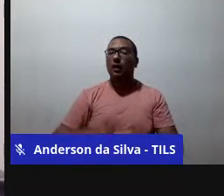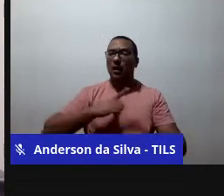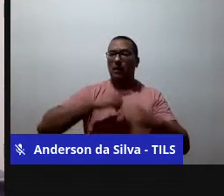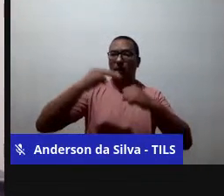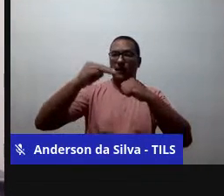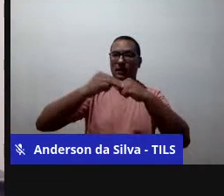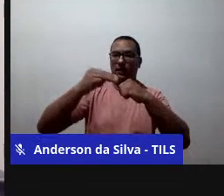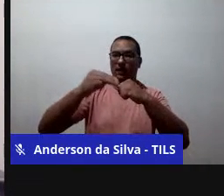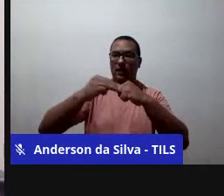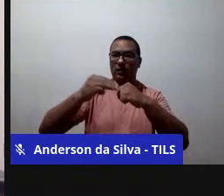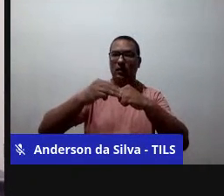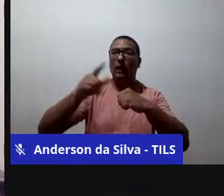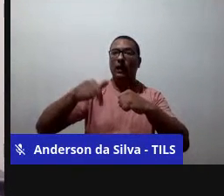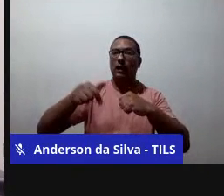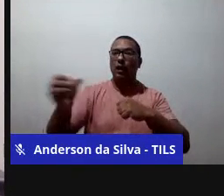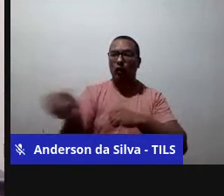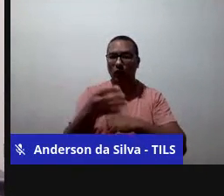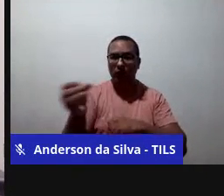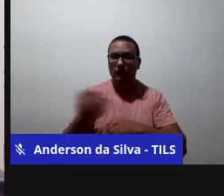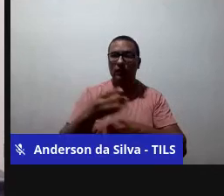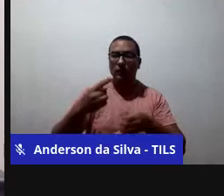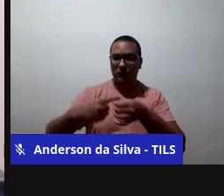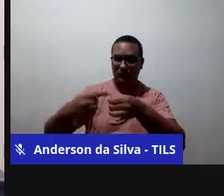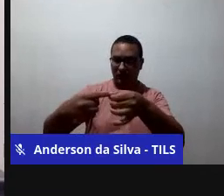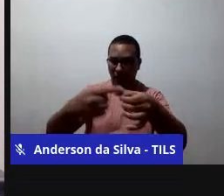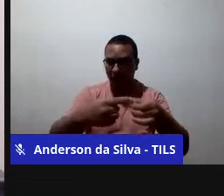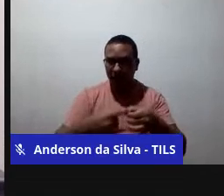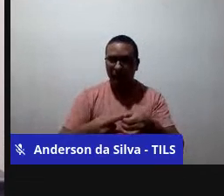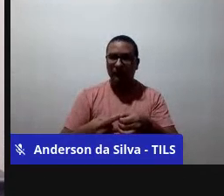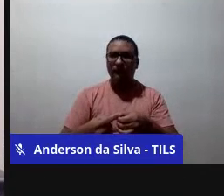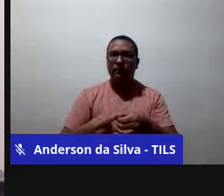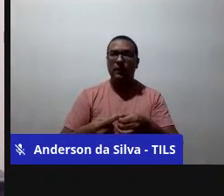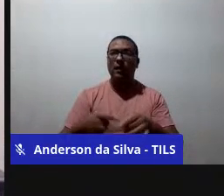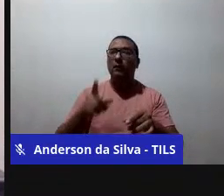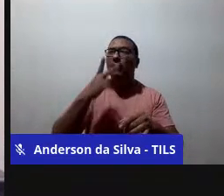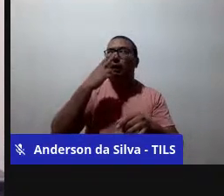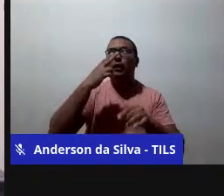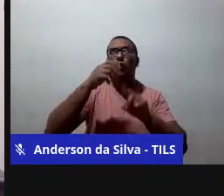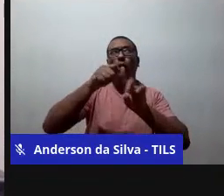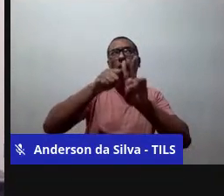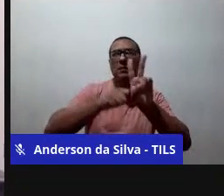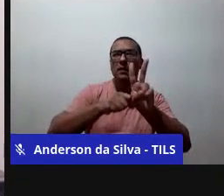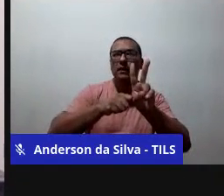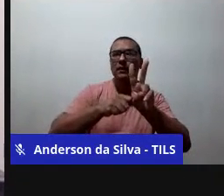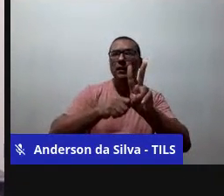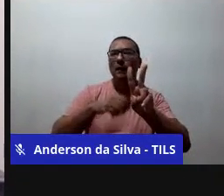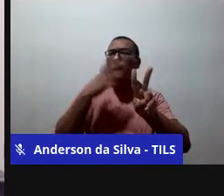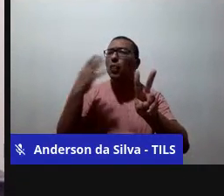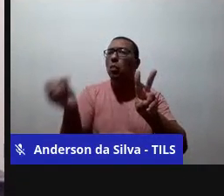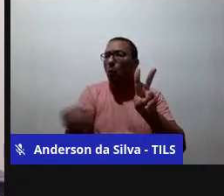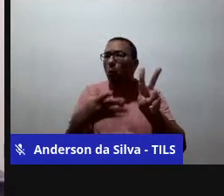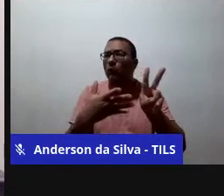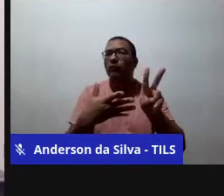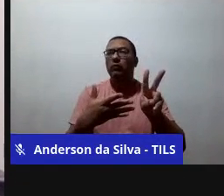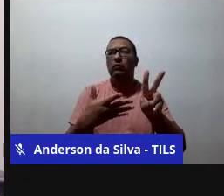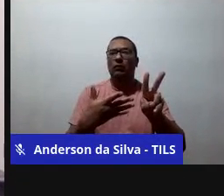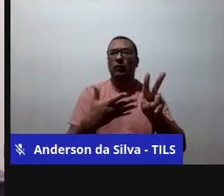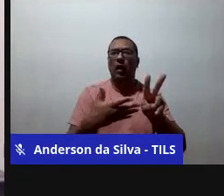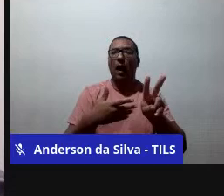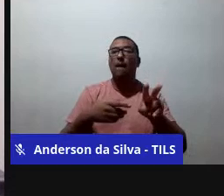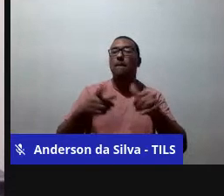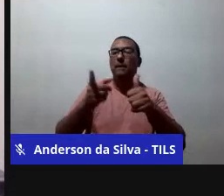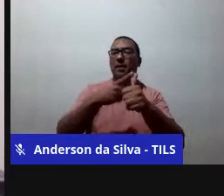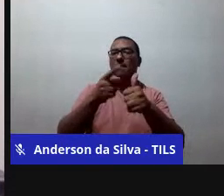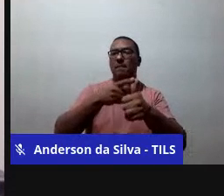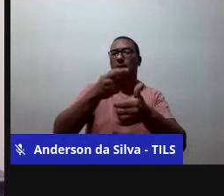em inovação urbana, faz 2 meses agora. Então, está fresco, tá com a nossa primeira turma começando